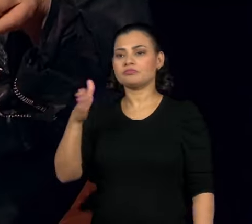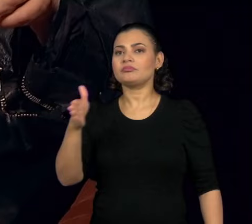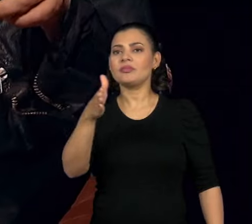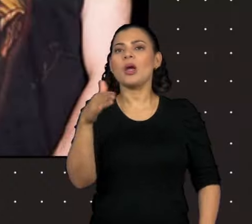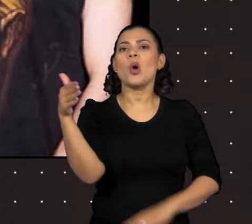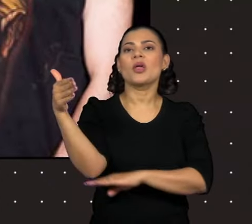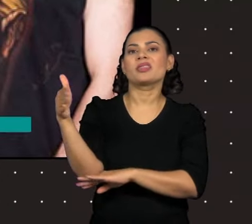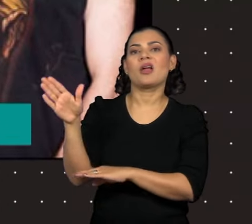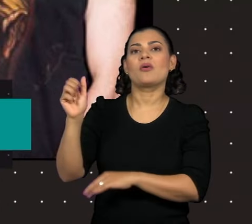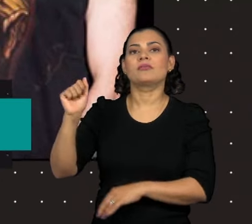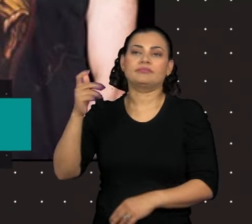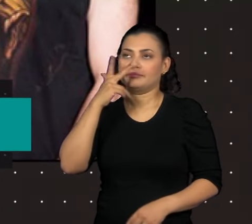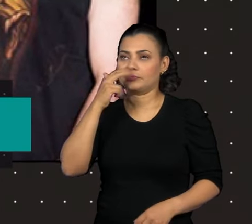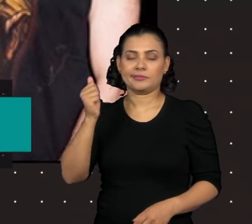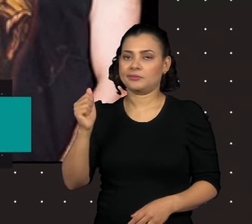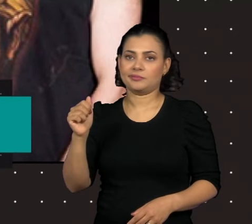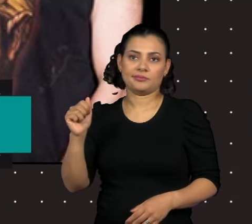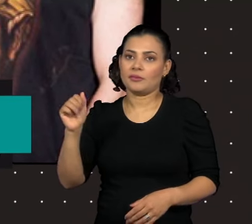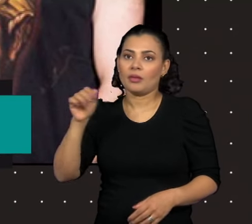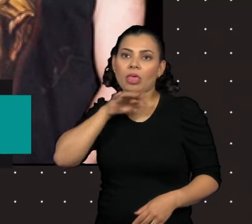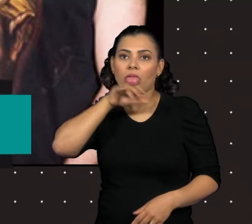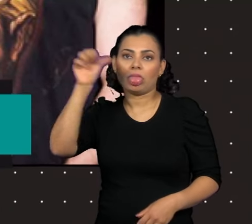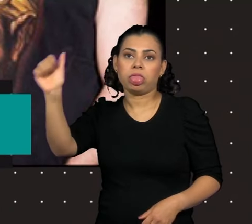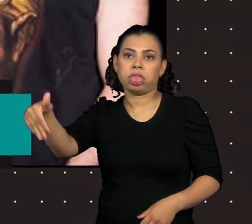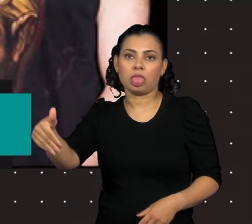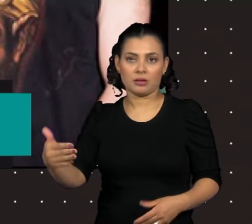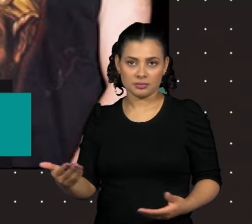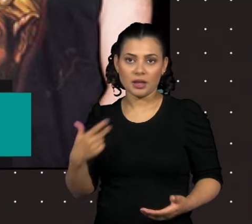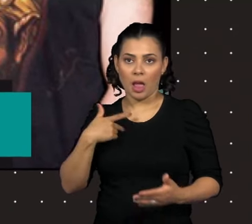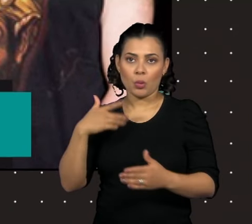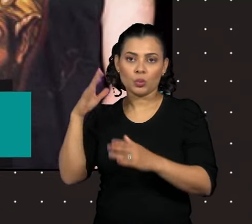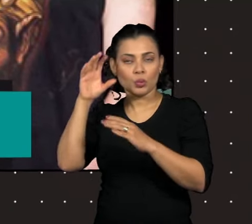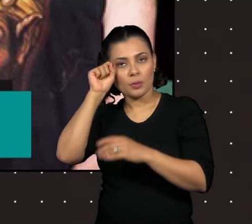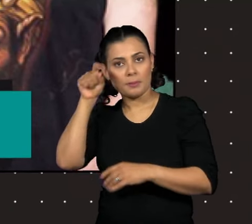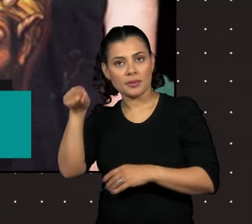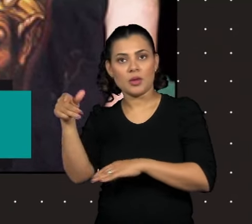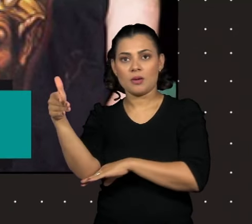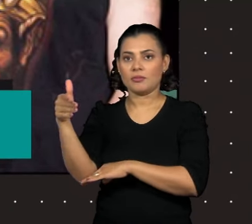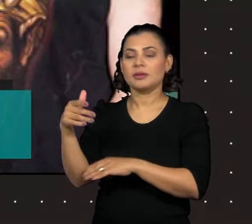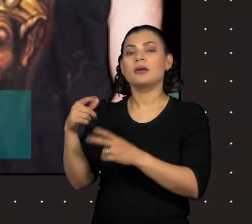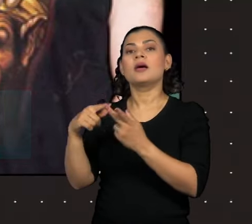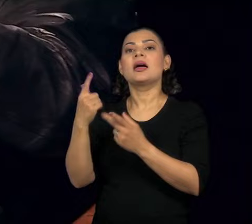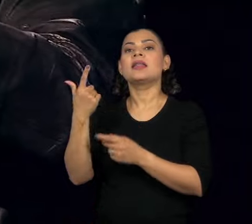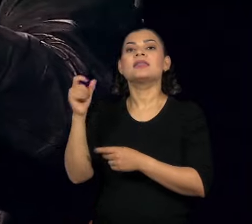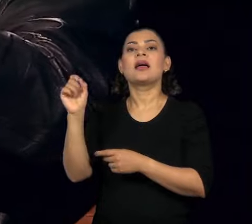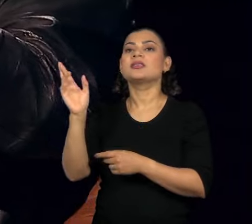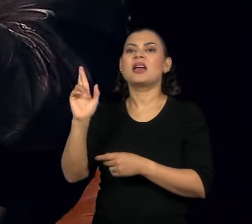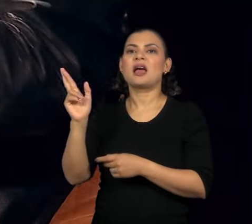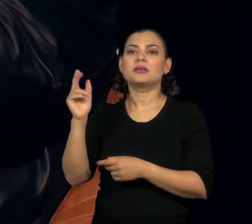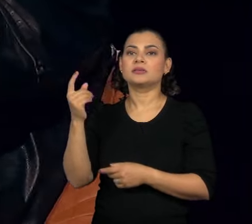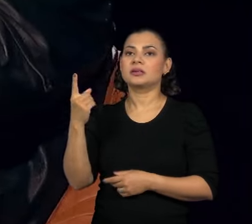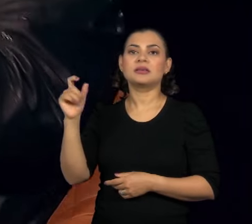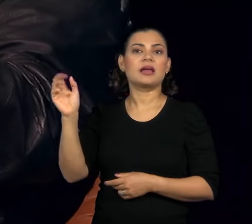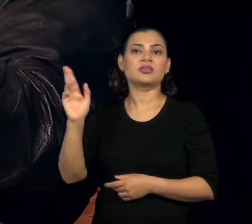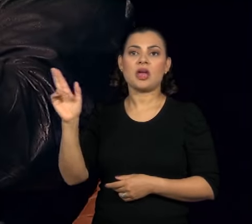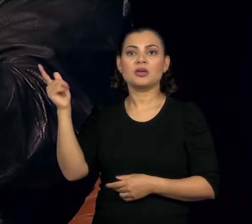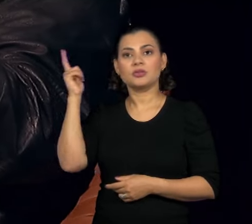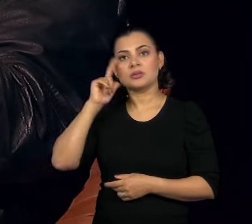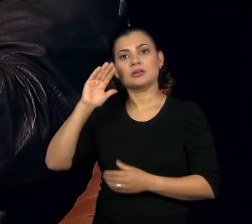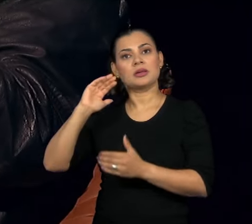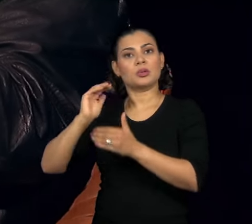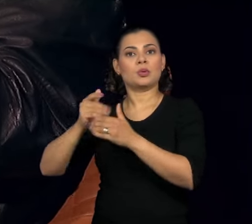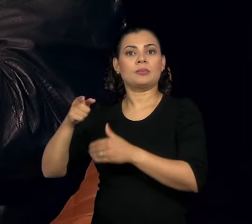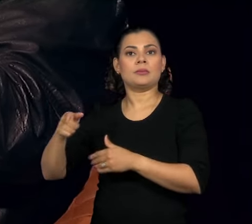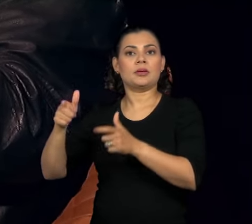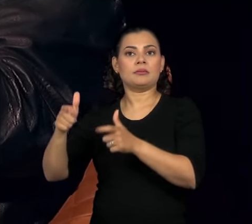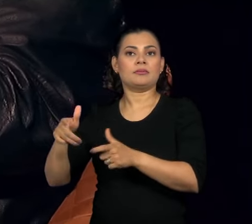hotéizinhos vagabundos, que eu dormia, assim, que eu tinha, conseguia 10 reais. Naquela época, 10 reais você passava a noite, né,